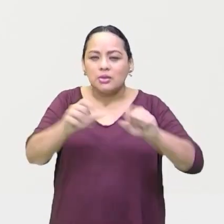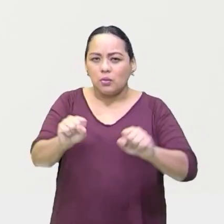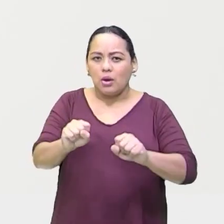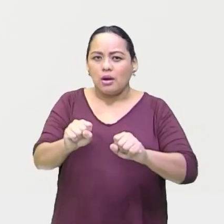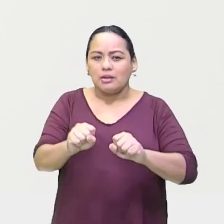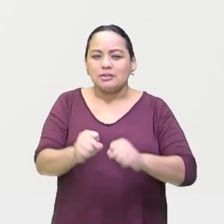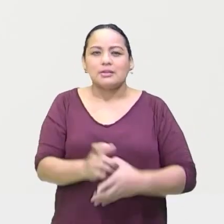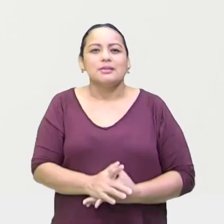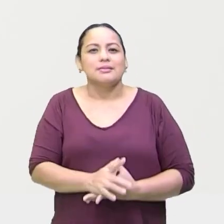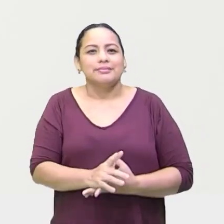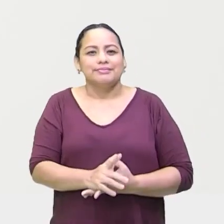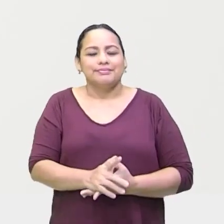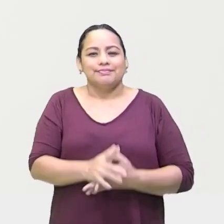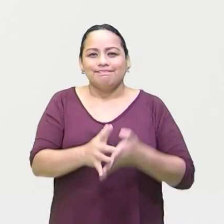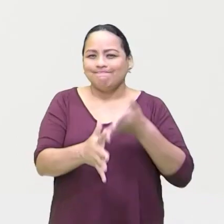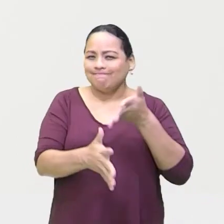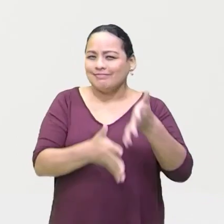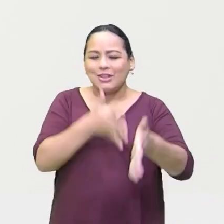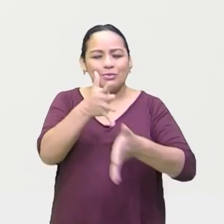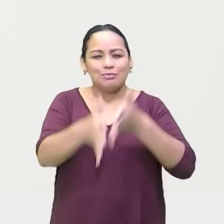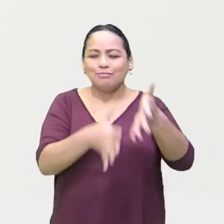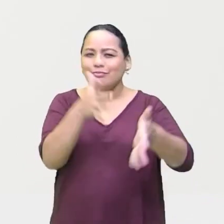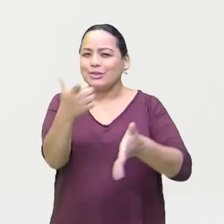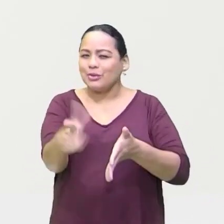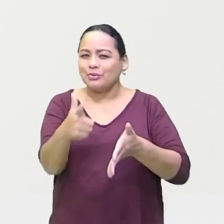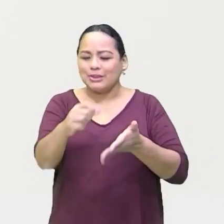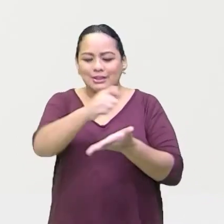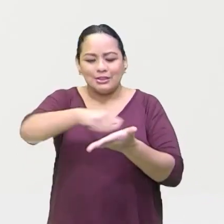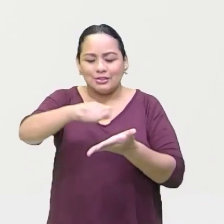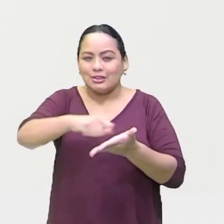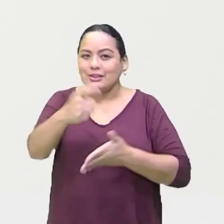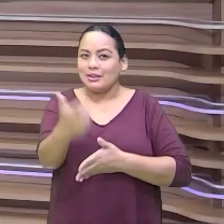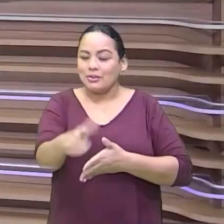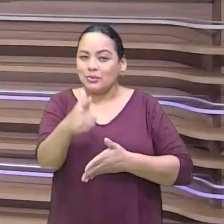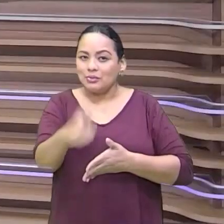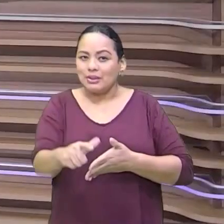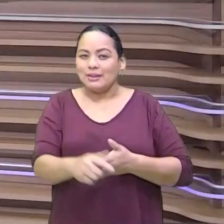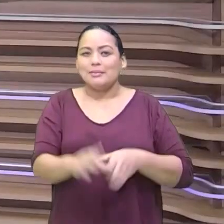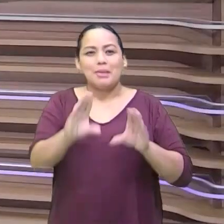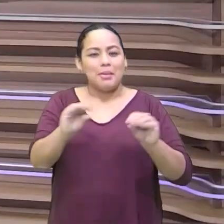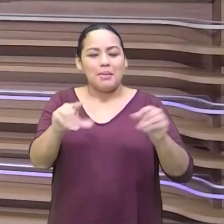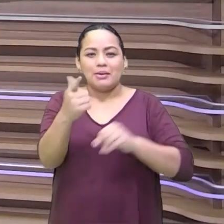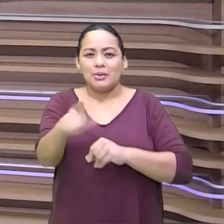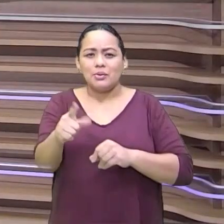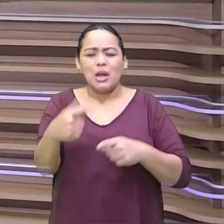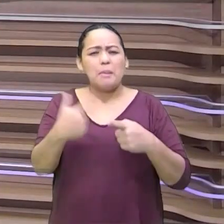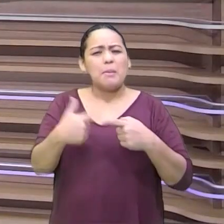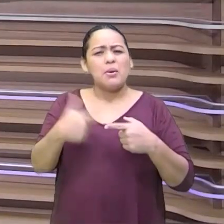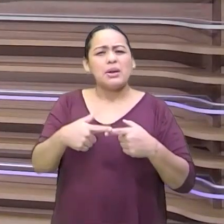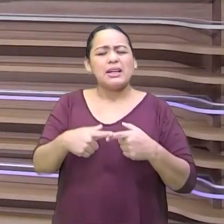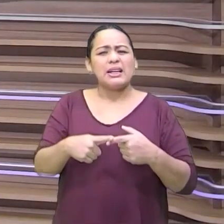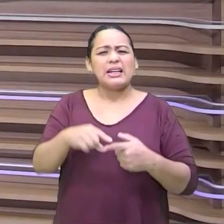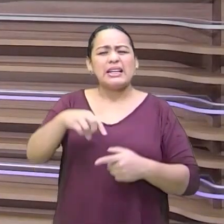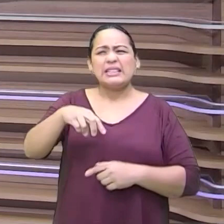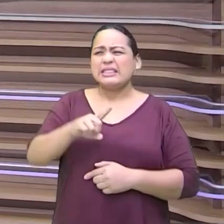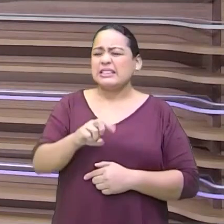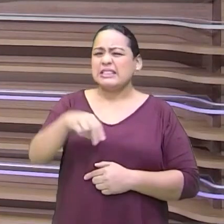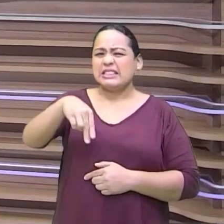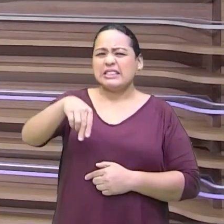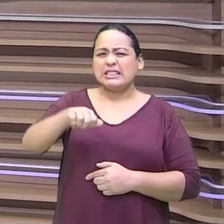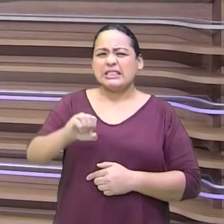não verbal. Quero falar com vocês uma coisa importante. Por que linguagem não